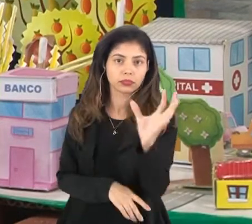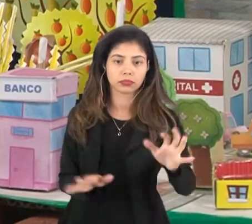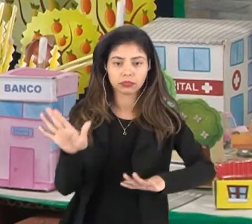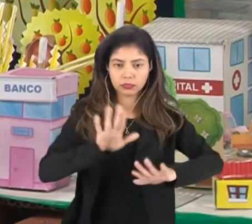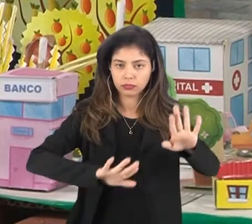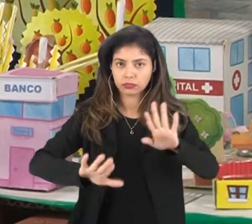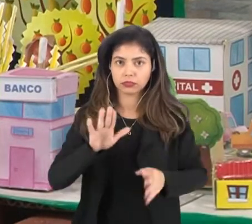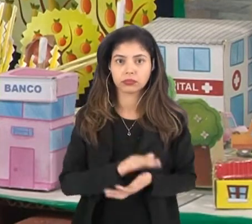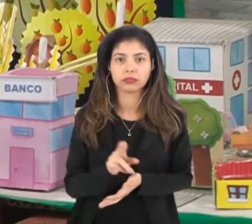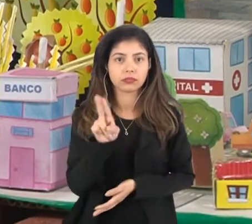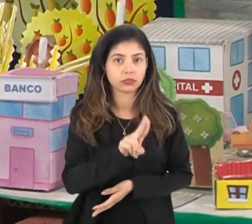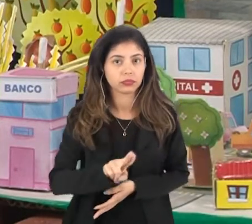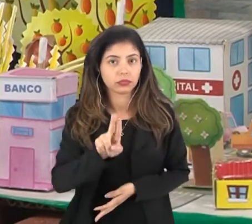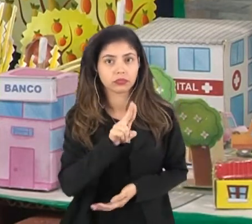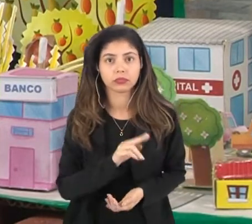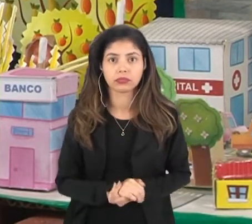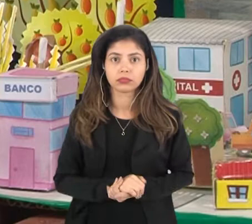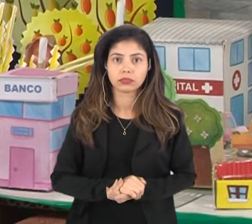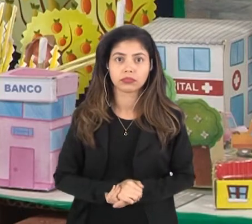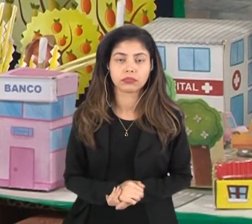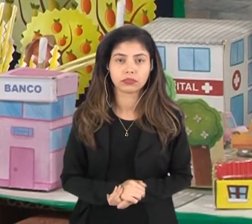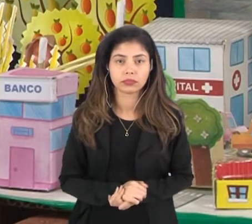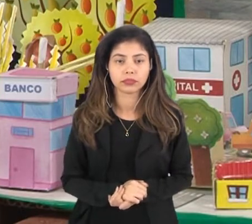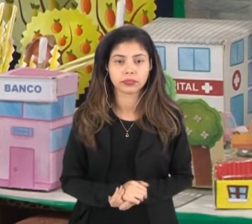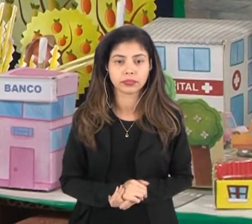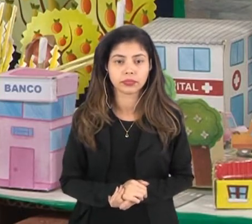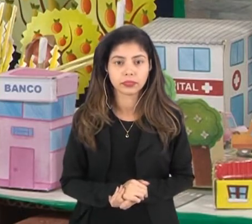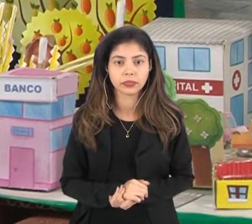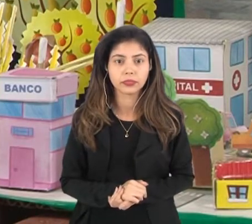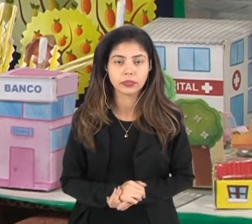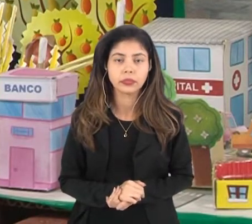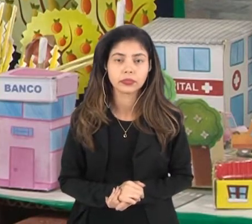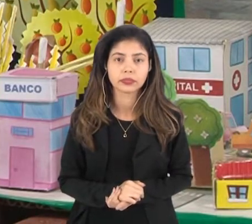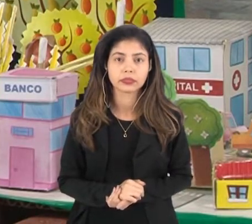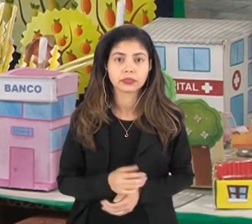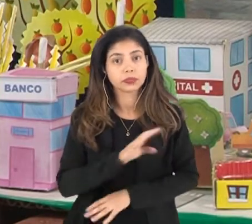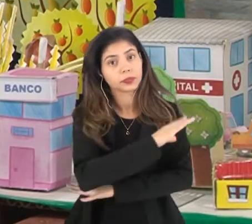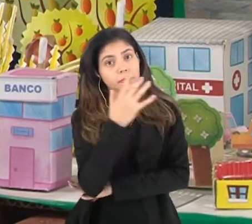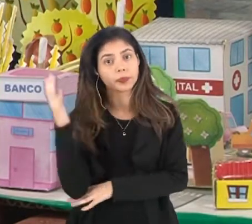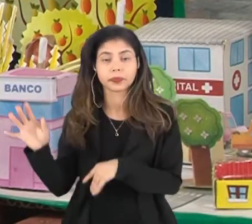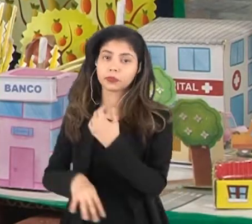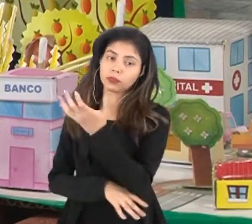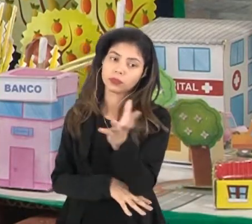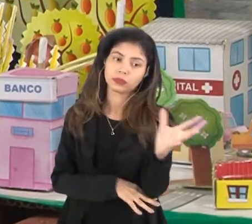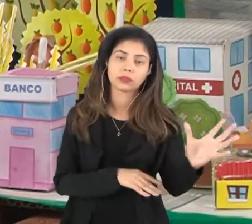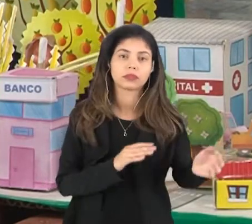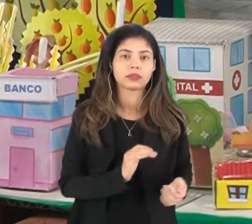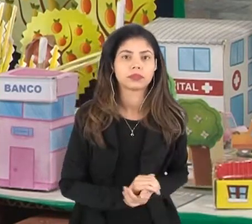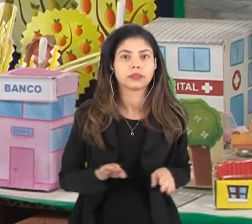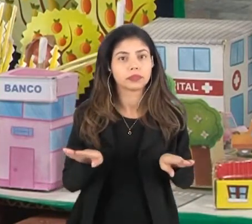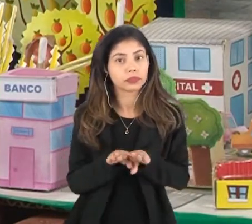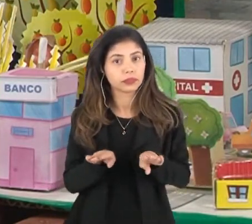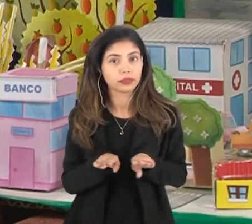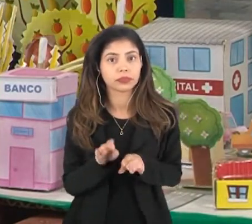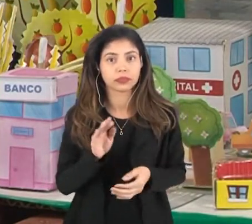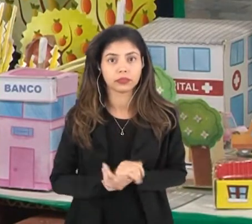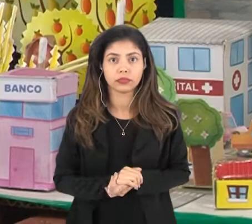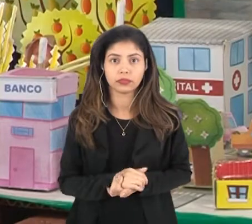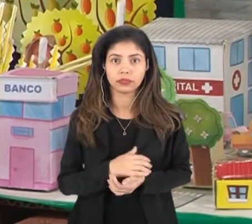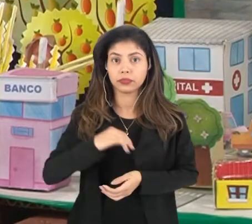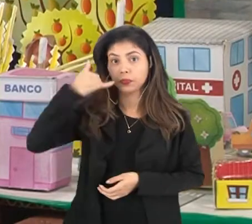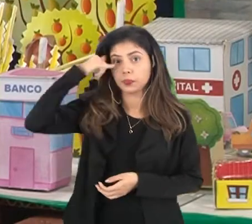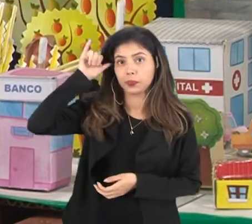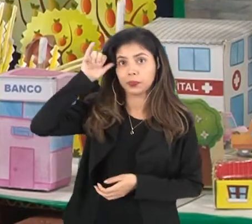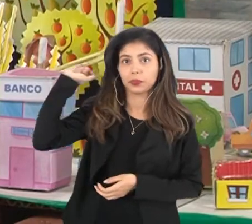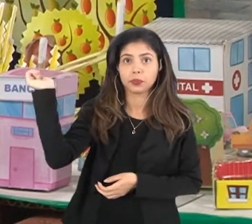utilizar recursos naturais aqui, né, que vêm da nossa floresta, da nossa mata, vão ser